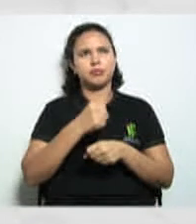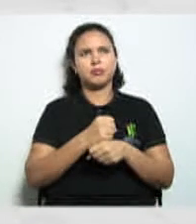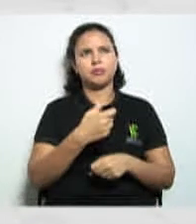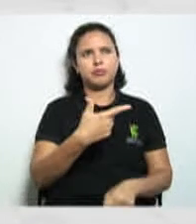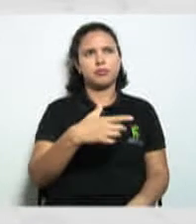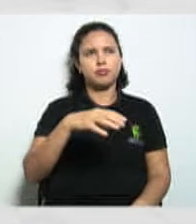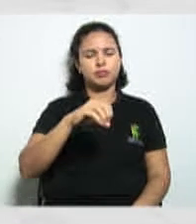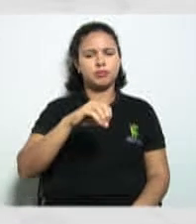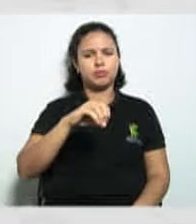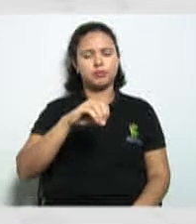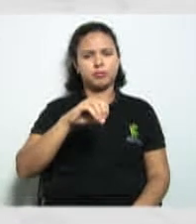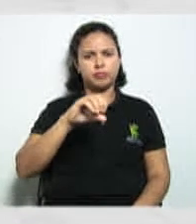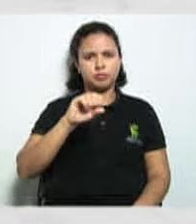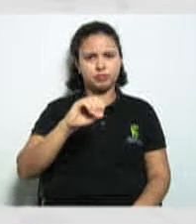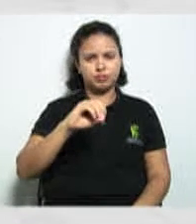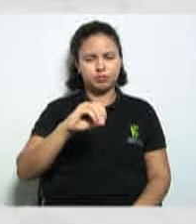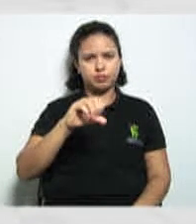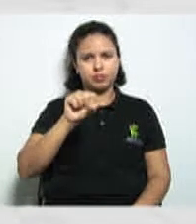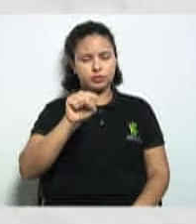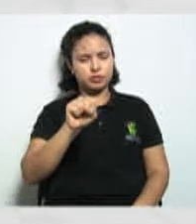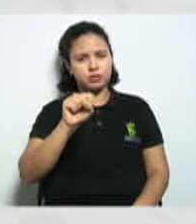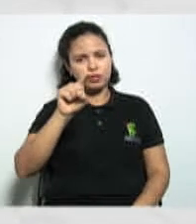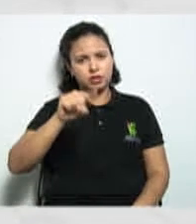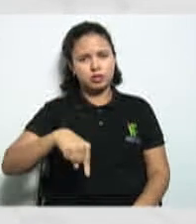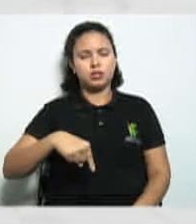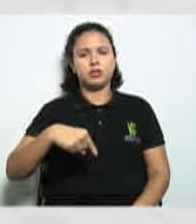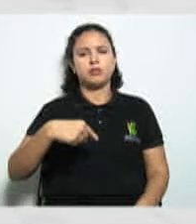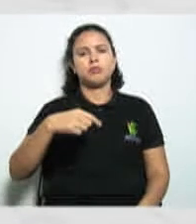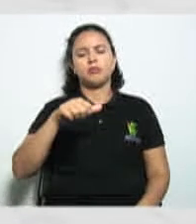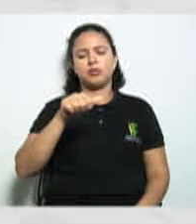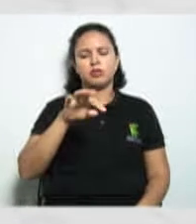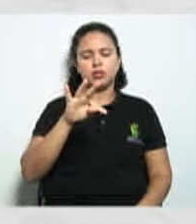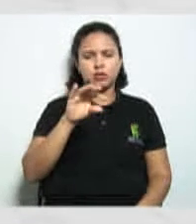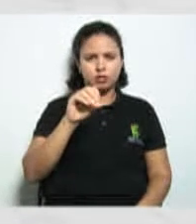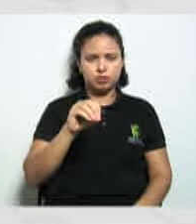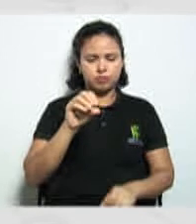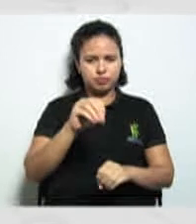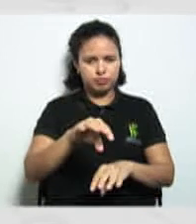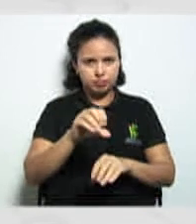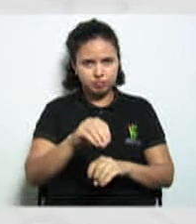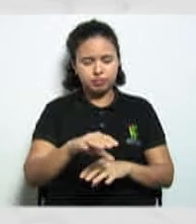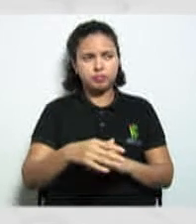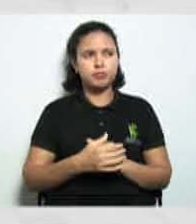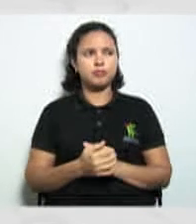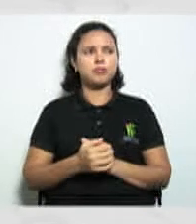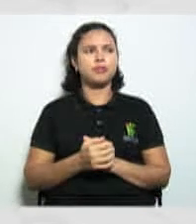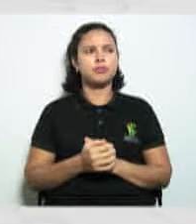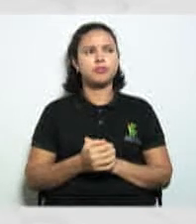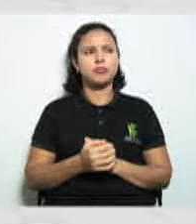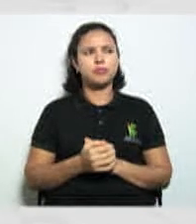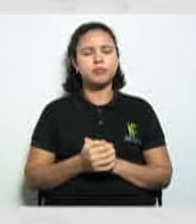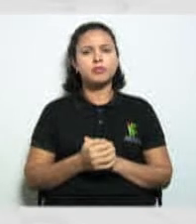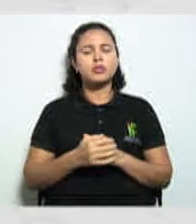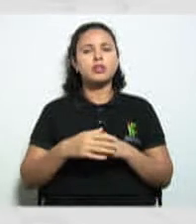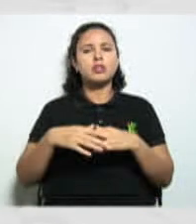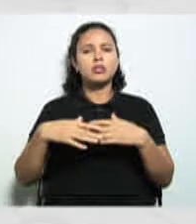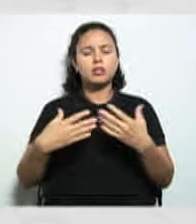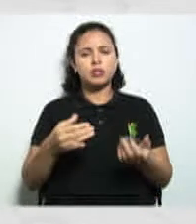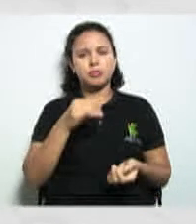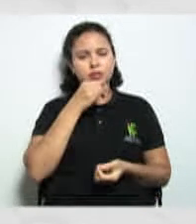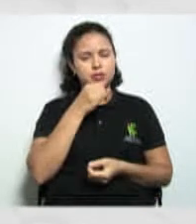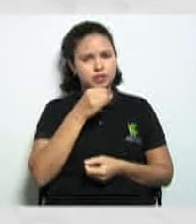como uma relação de aprendizagem, um ato educativo. Então quer dizer que esse estágio não serve para contar no meu tempo de serviço para eu me aposentar,